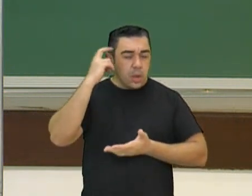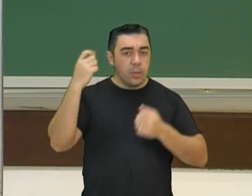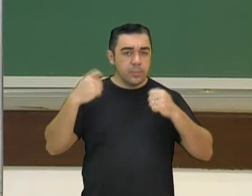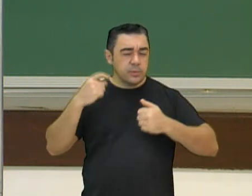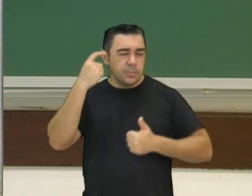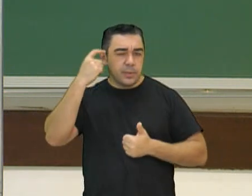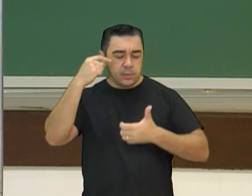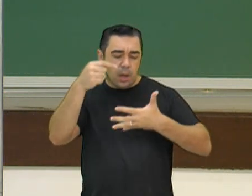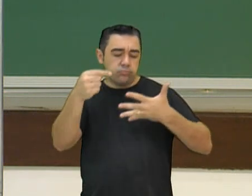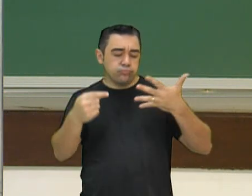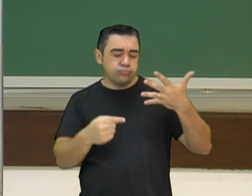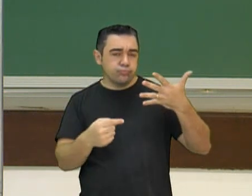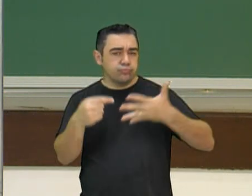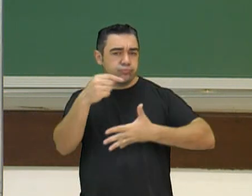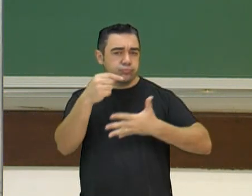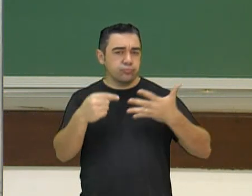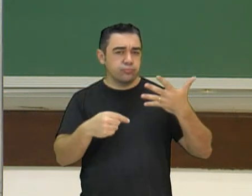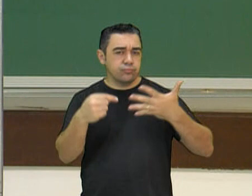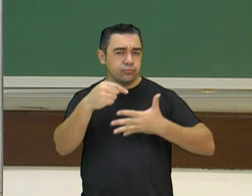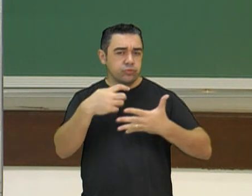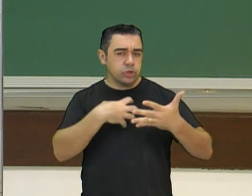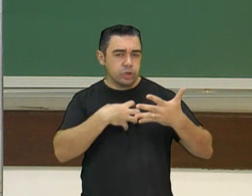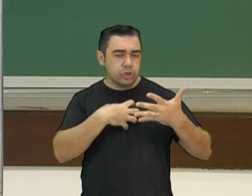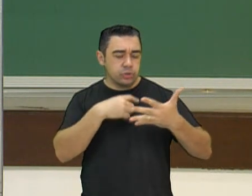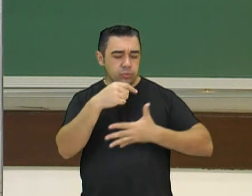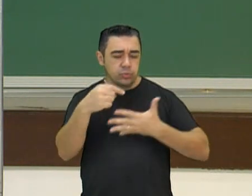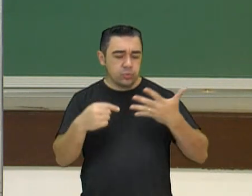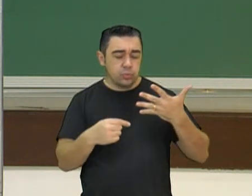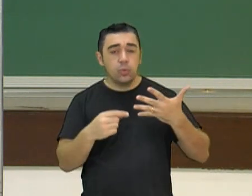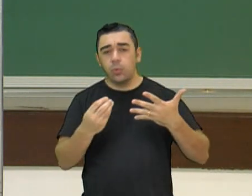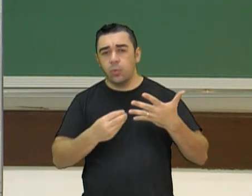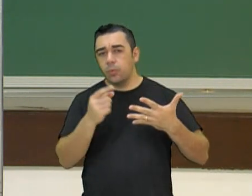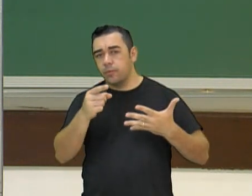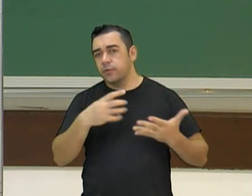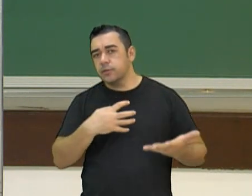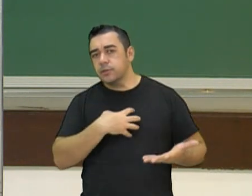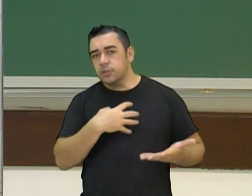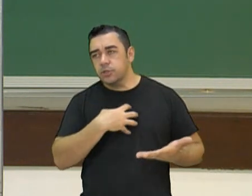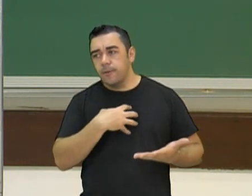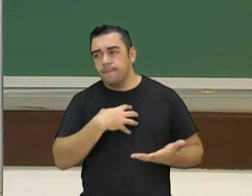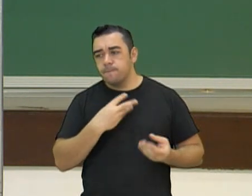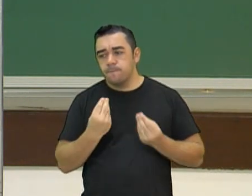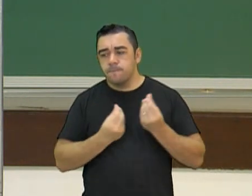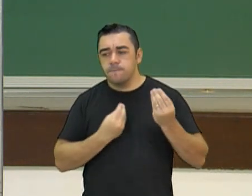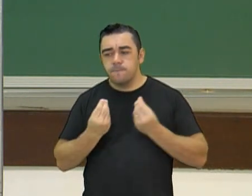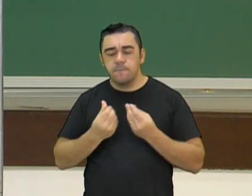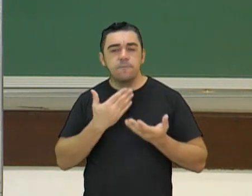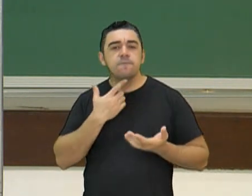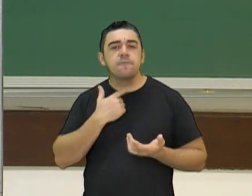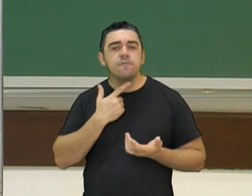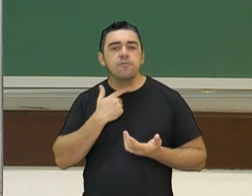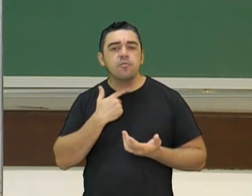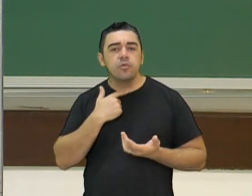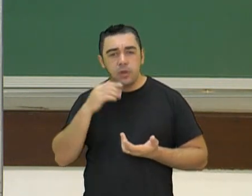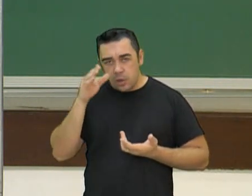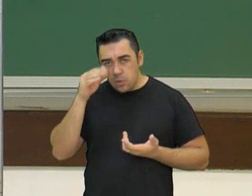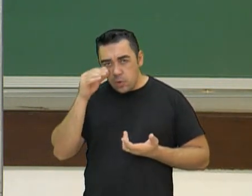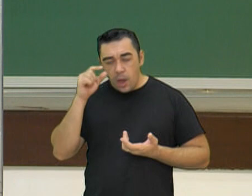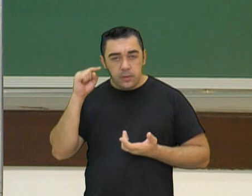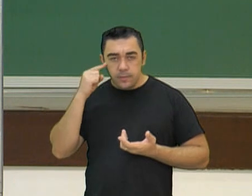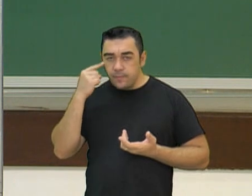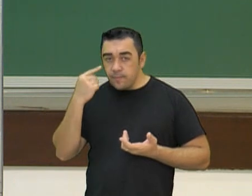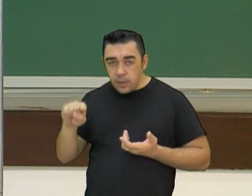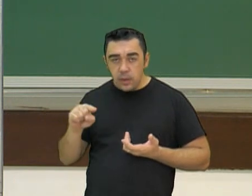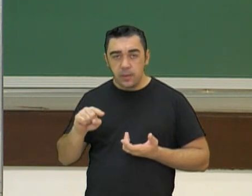que tentar mobilizar ele, né, de alguma forma fazer com que eu desencadeie nele alguns desses 5 sentidos.